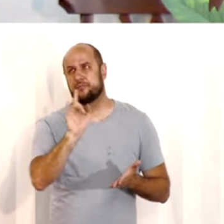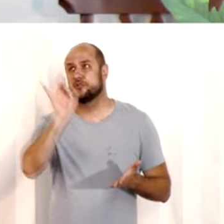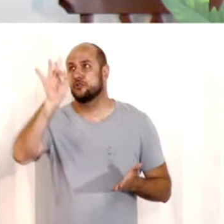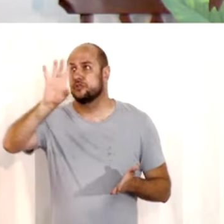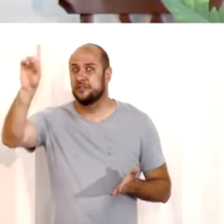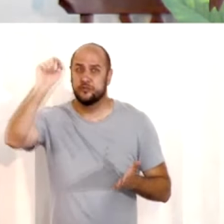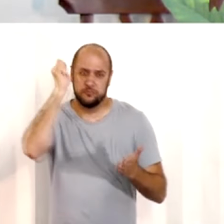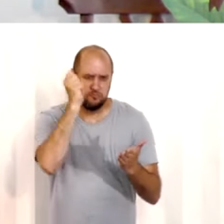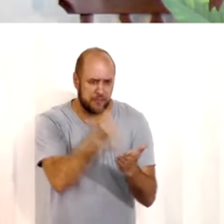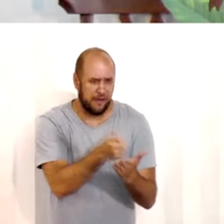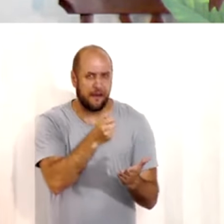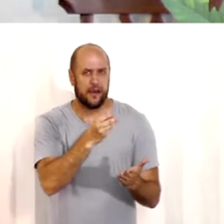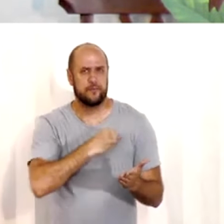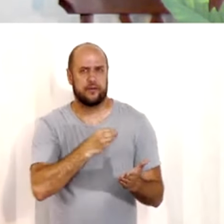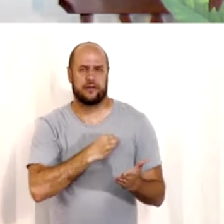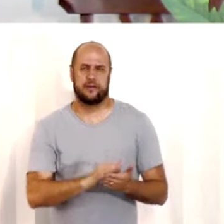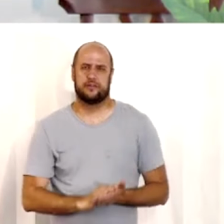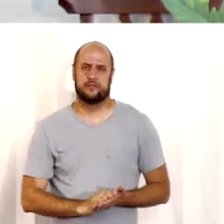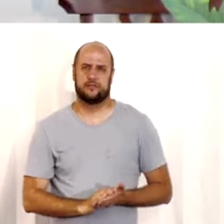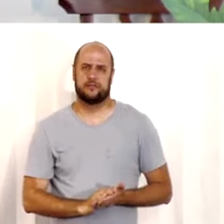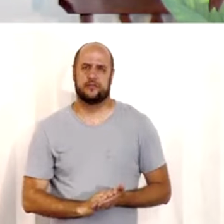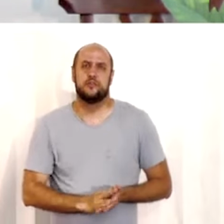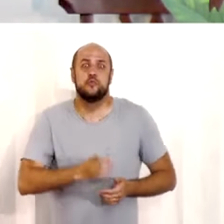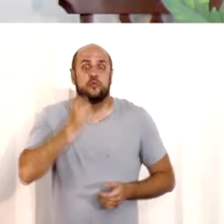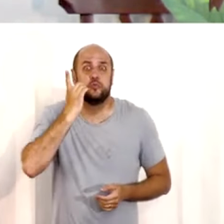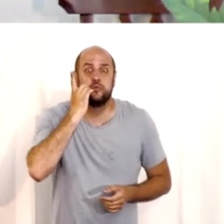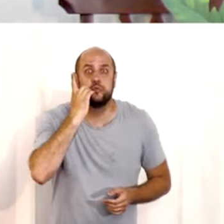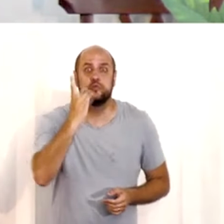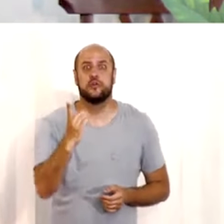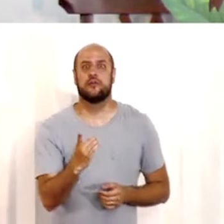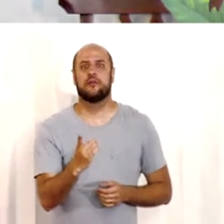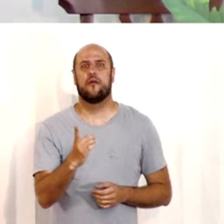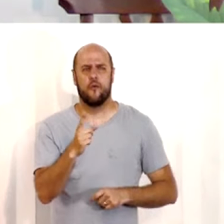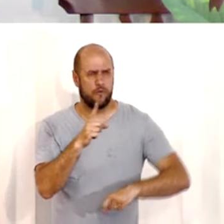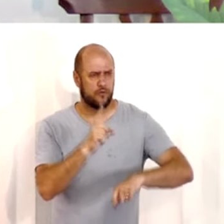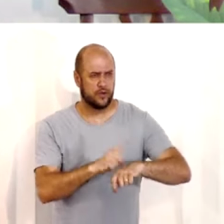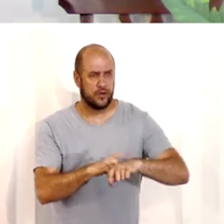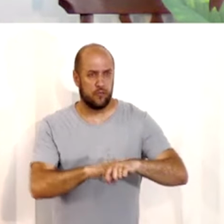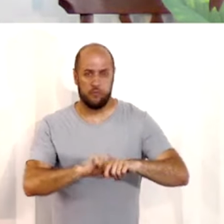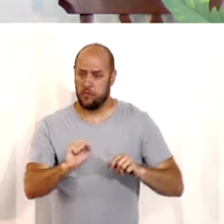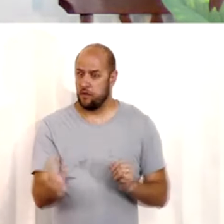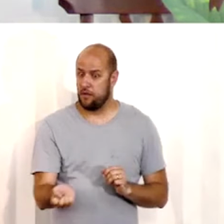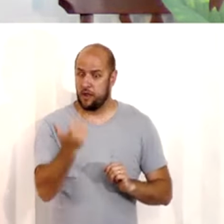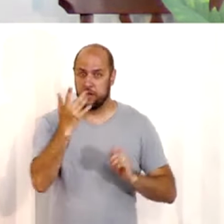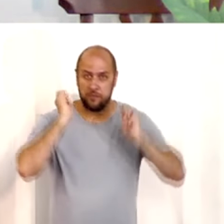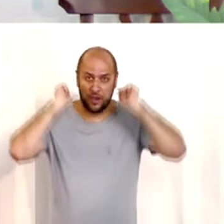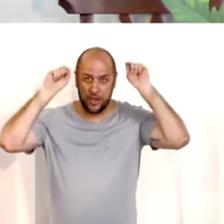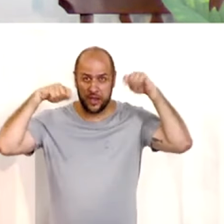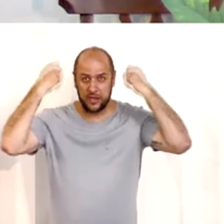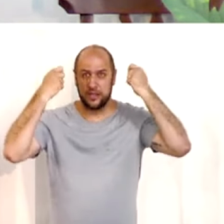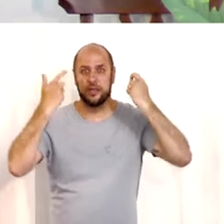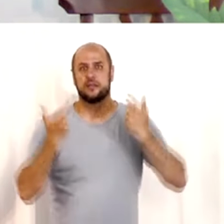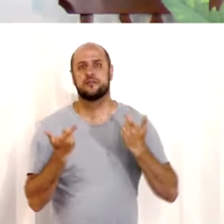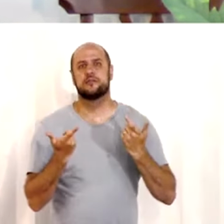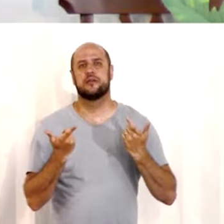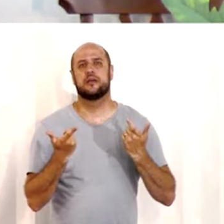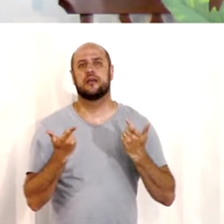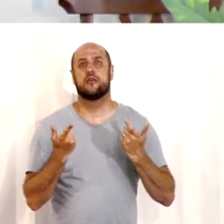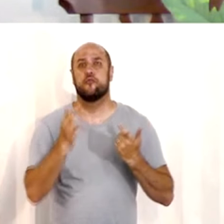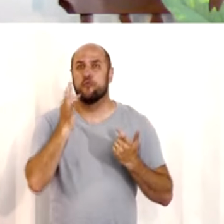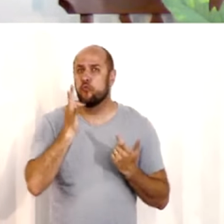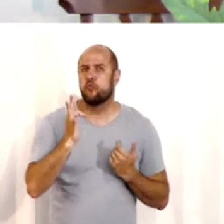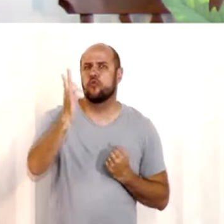pagar. E que um dia, aquele que naquele primeiro momento era um animal entre arbustos, um dia seria o seu filho